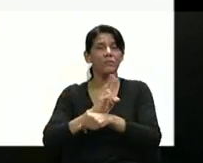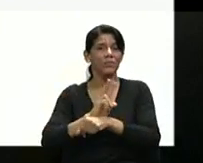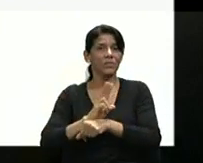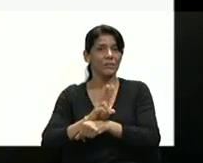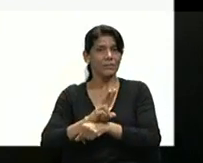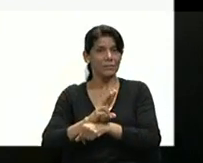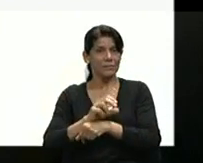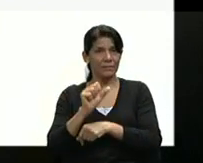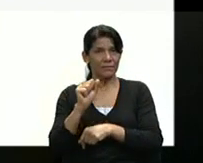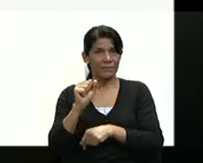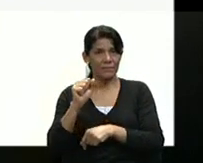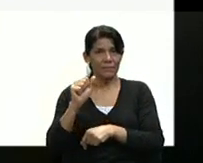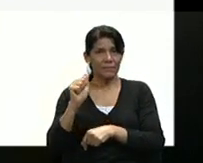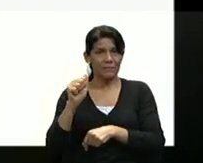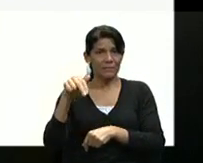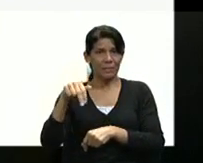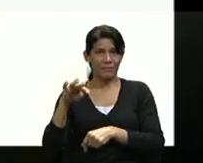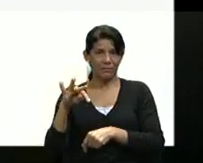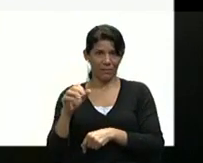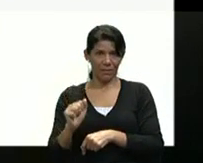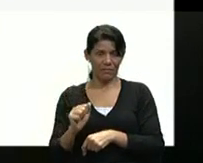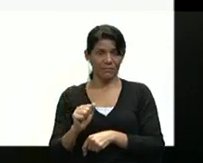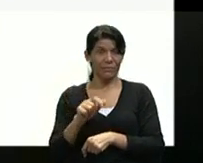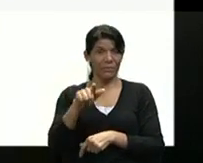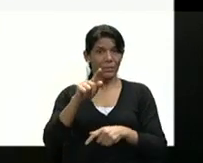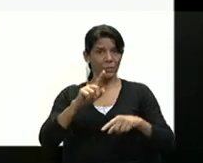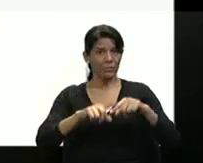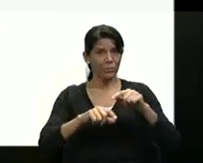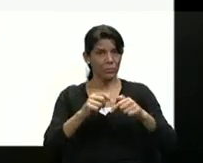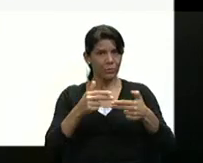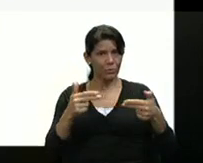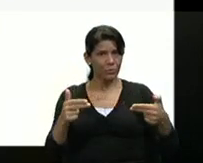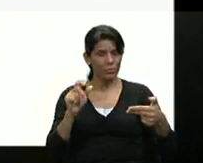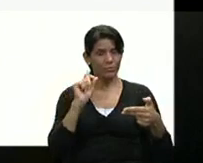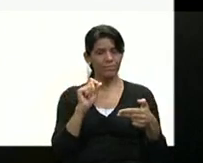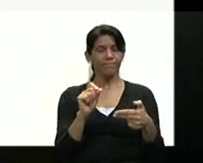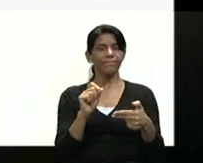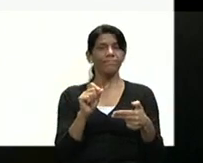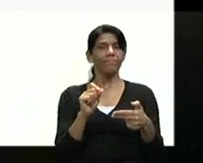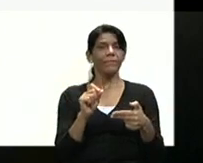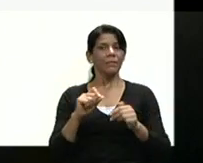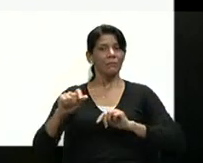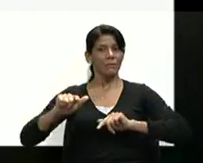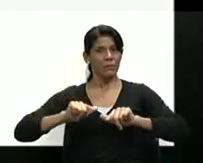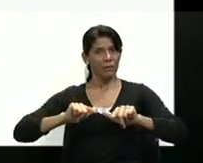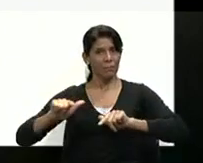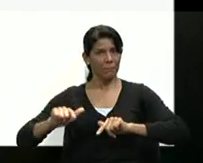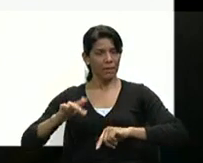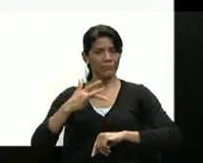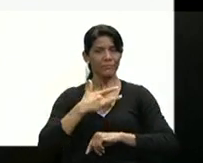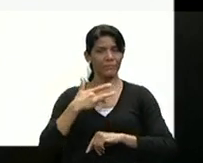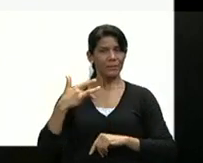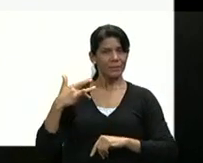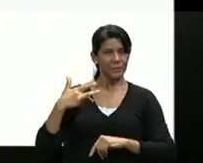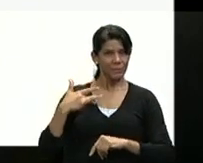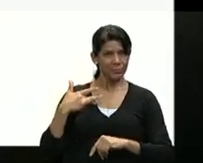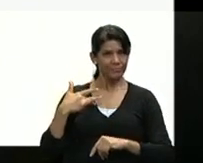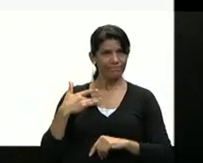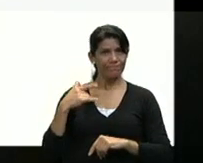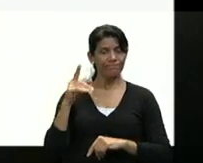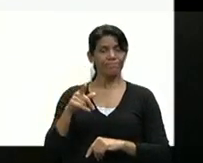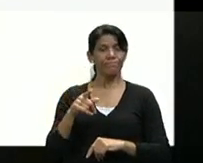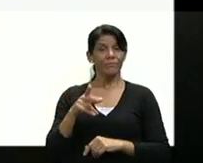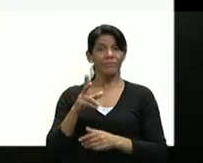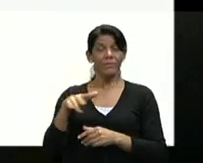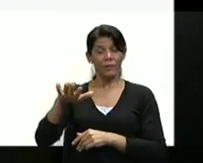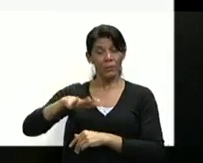vigilância sanitária? Em produtos, em serviços de saúde, no